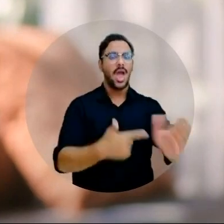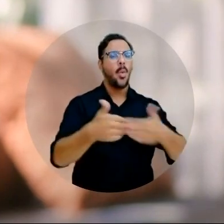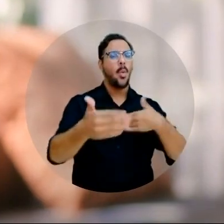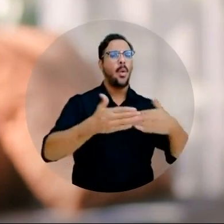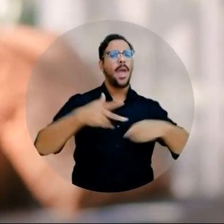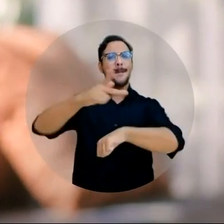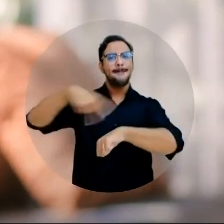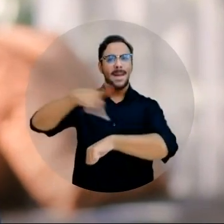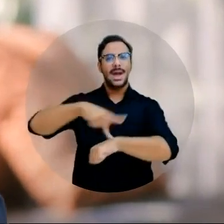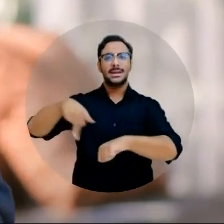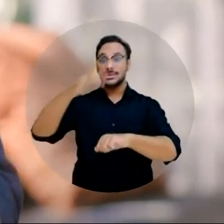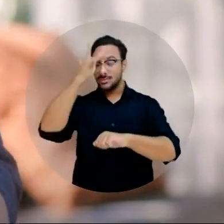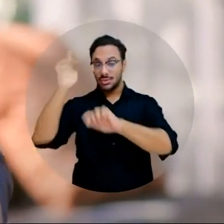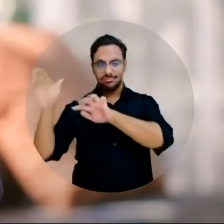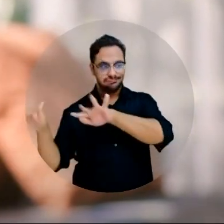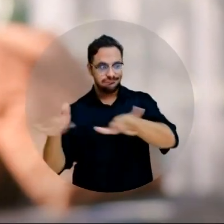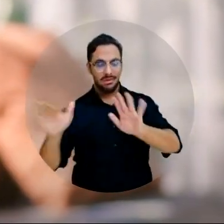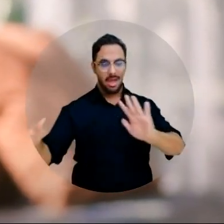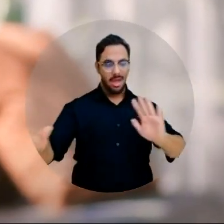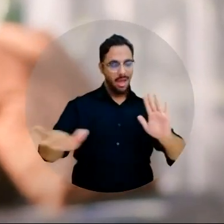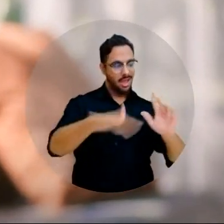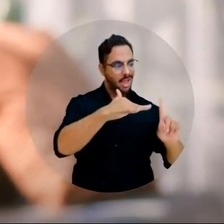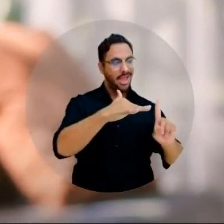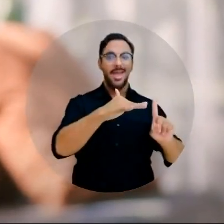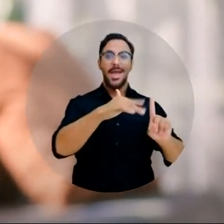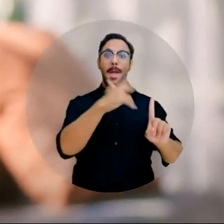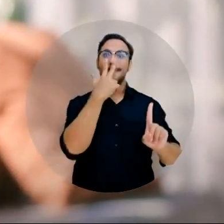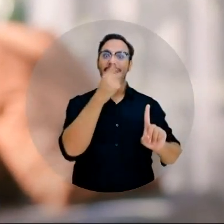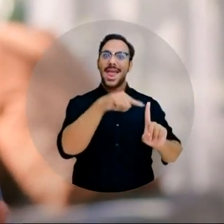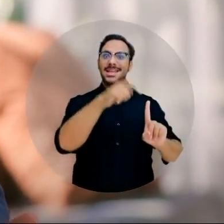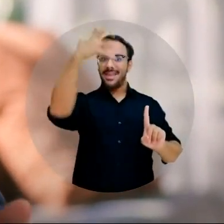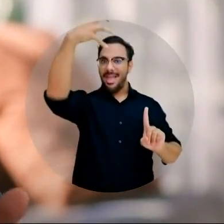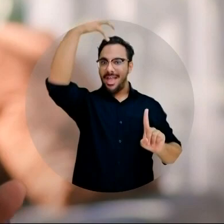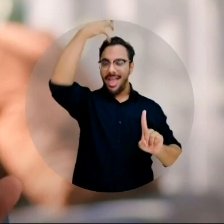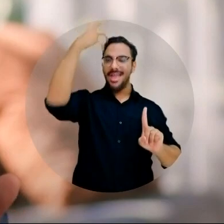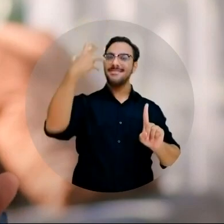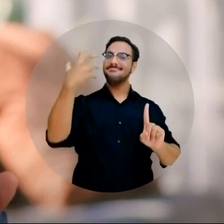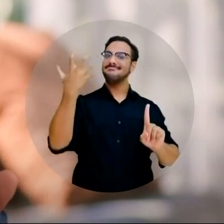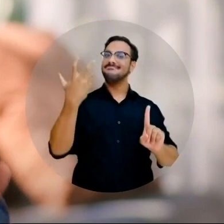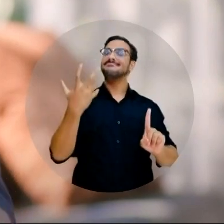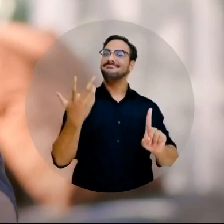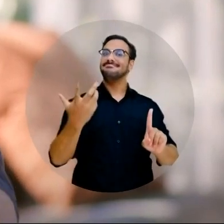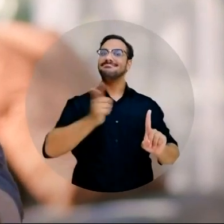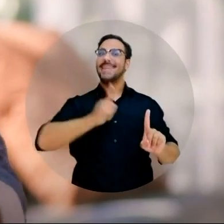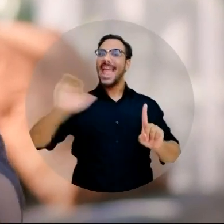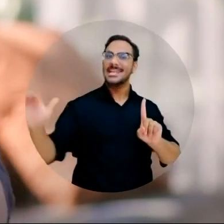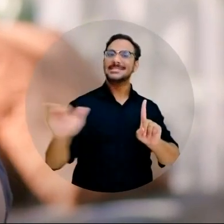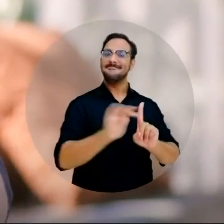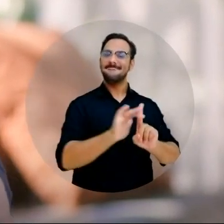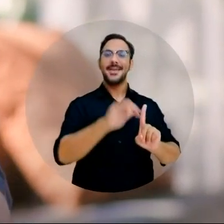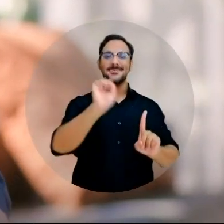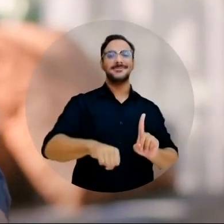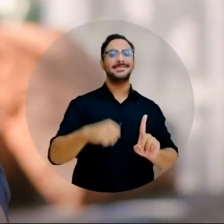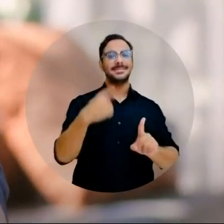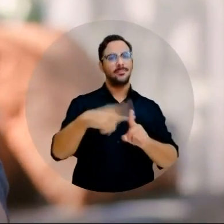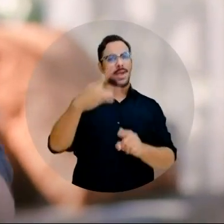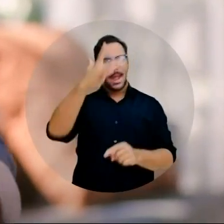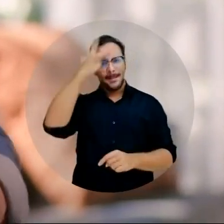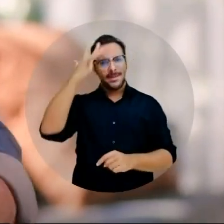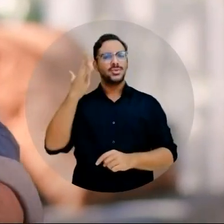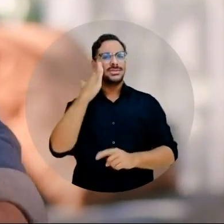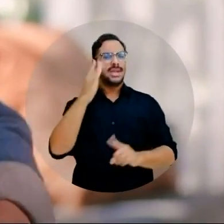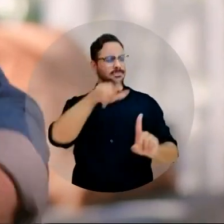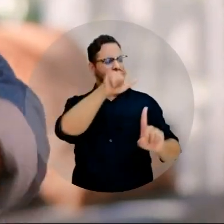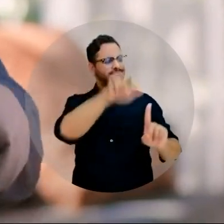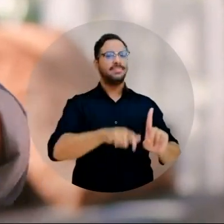brasileiro em qualquer país do mundo, era tratado como se fosse um rei. Era tratado com muito respeito, porque